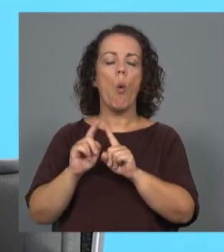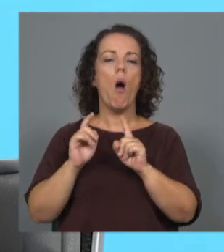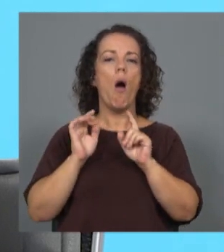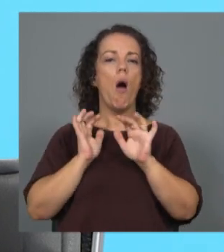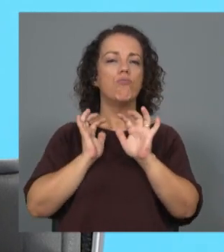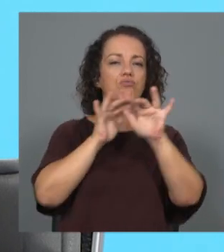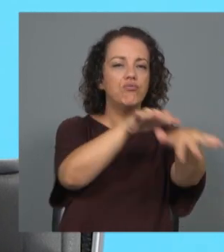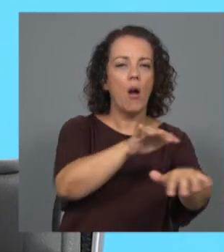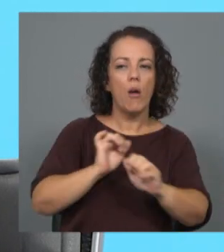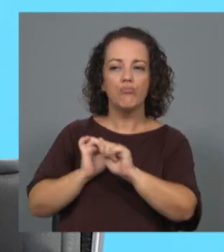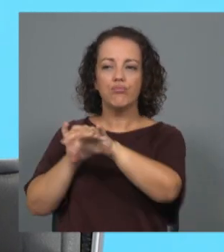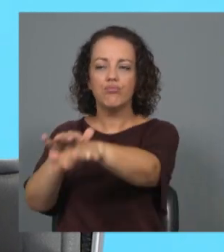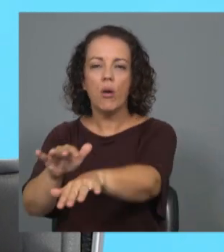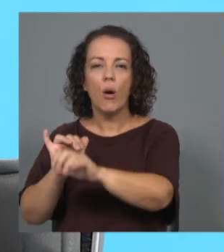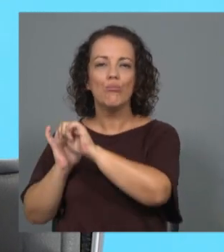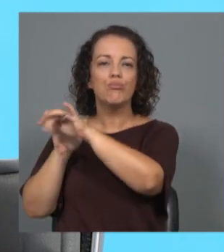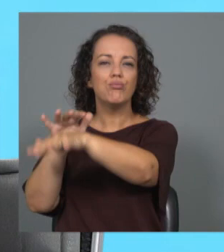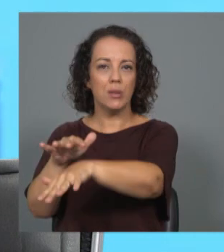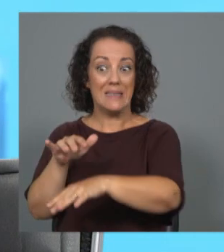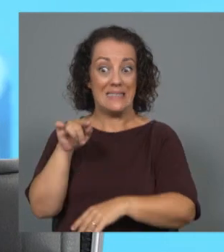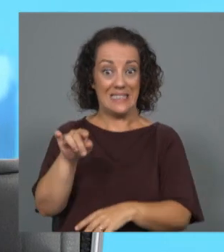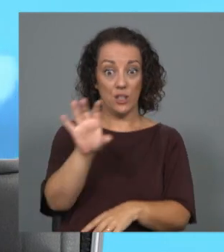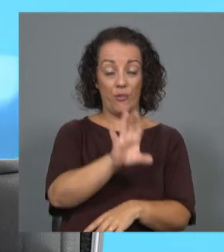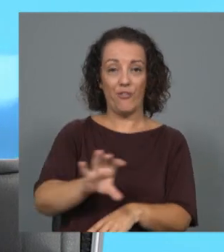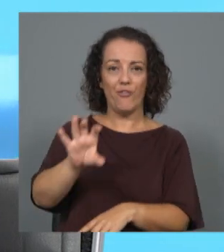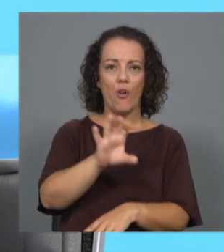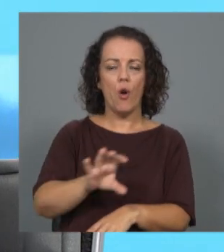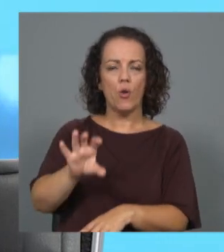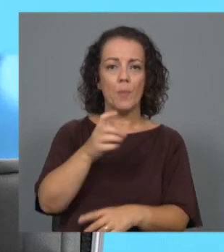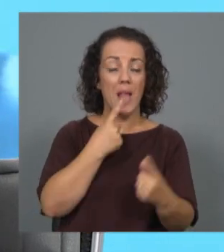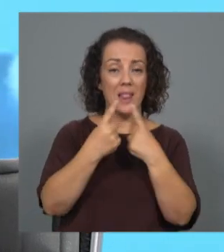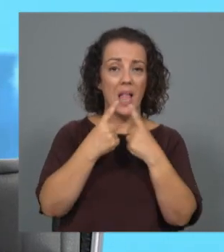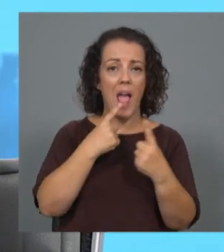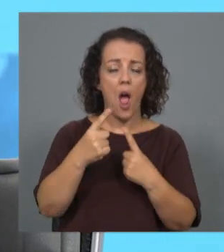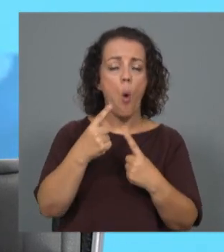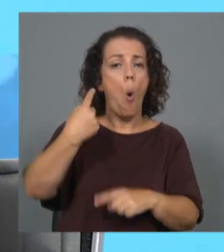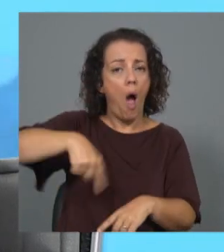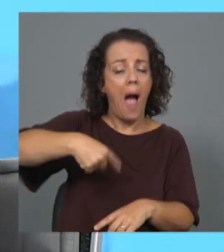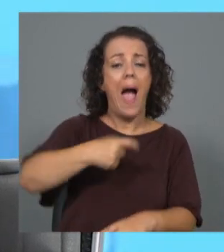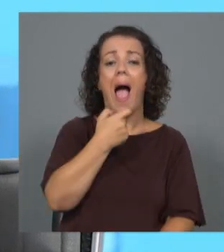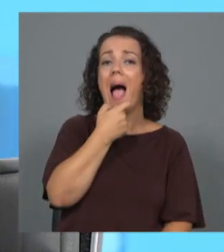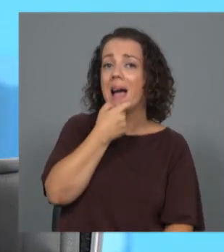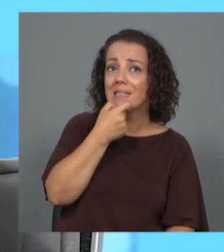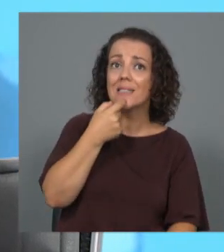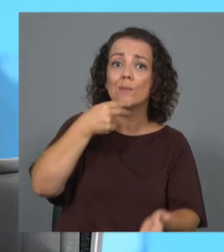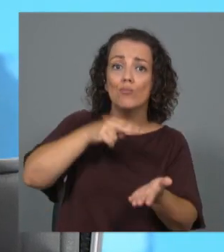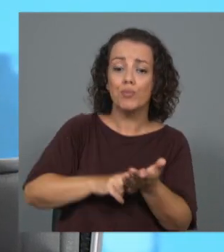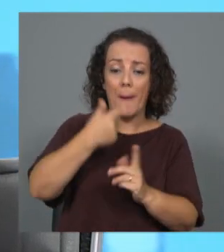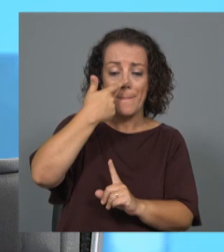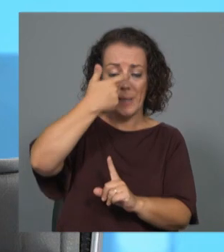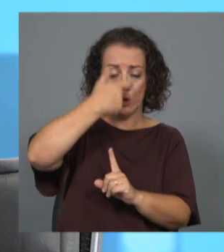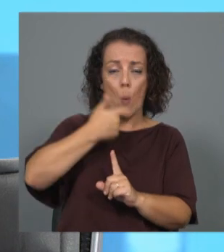Mas estas formas de diálogo só existem se houver diálogo entre as pessoas